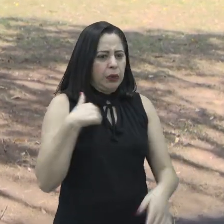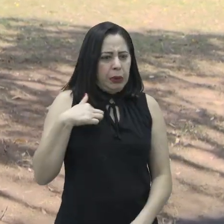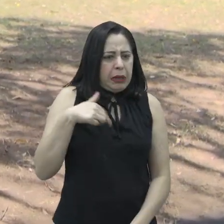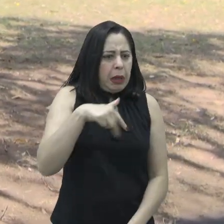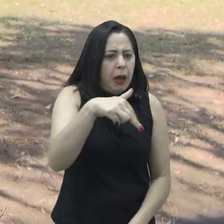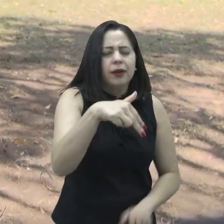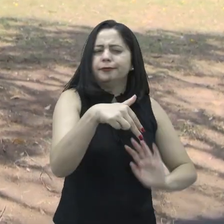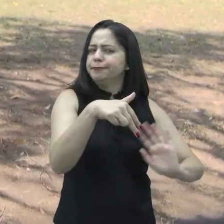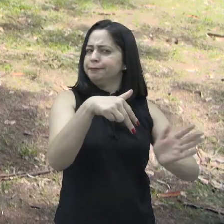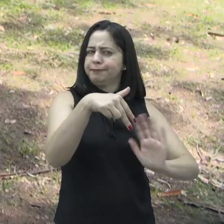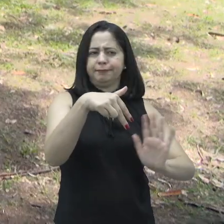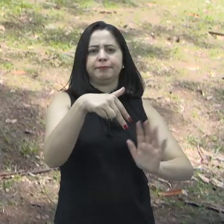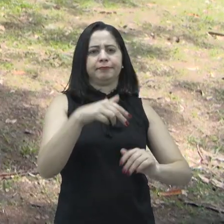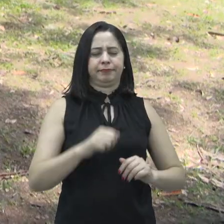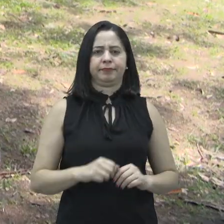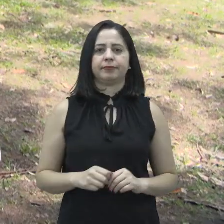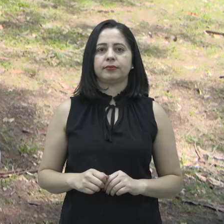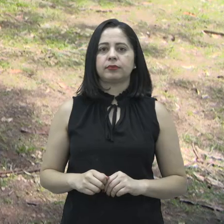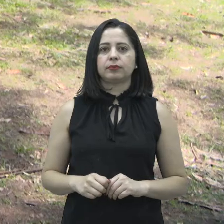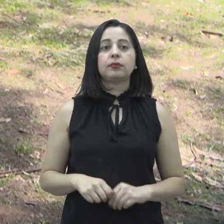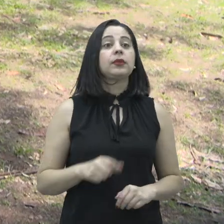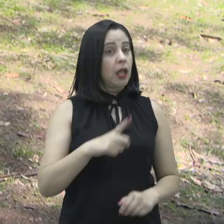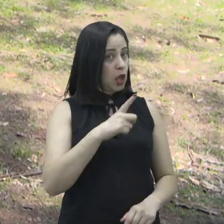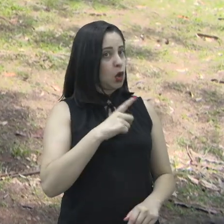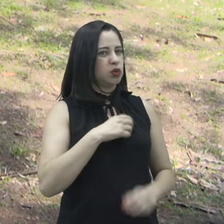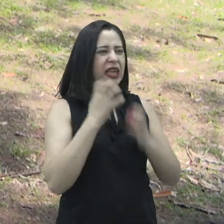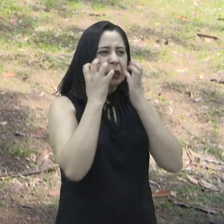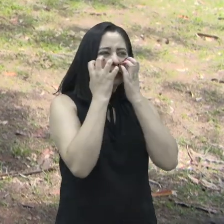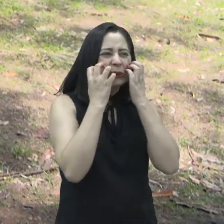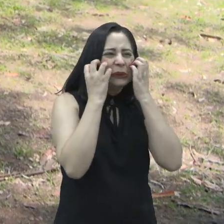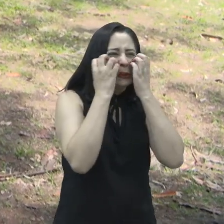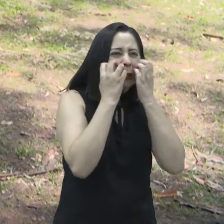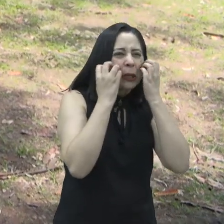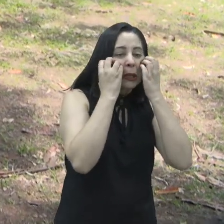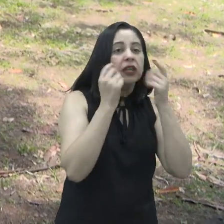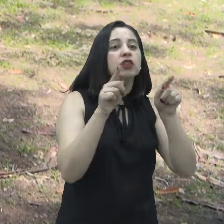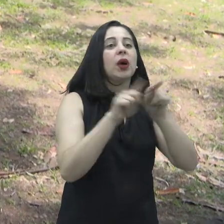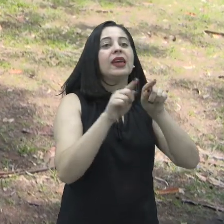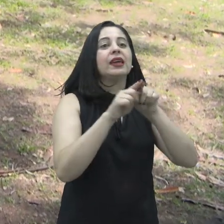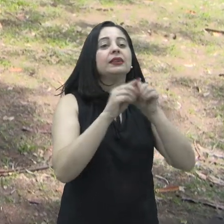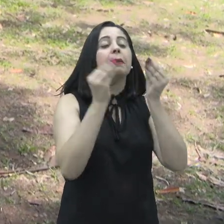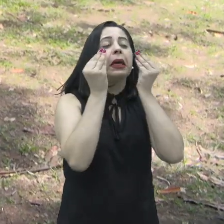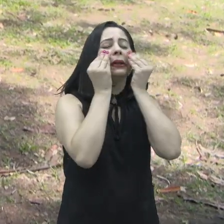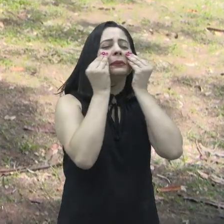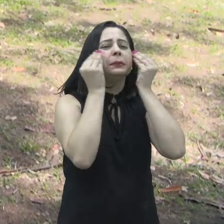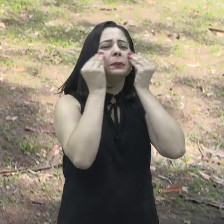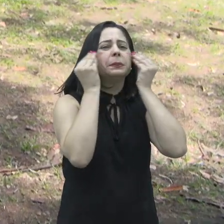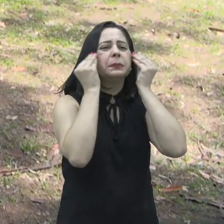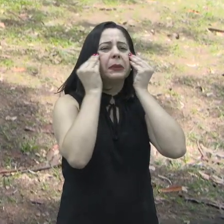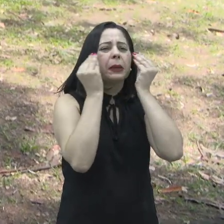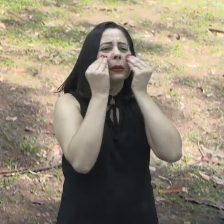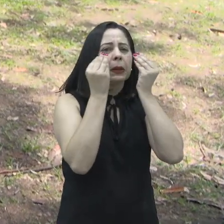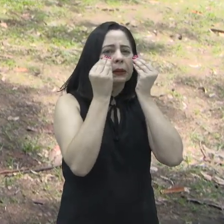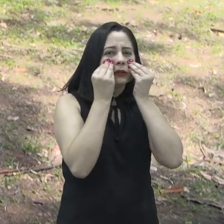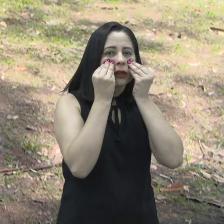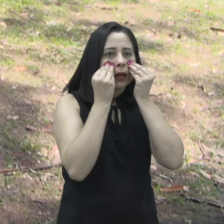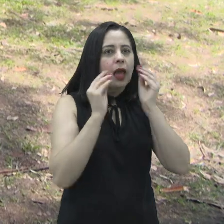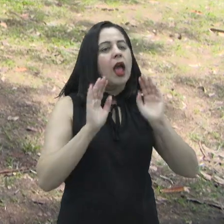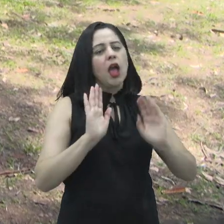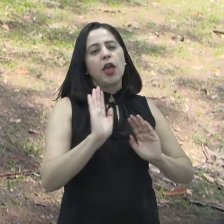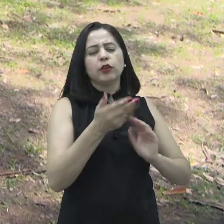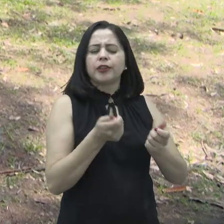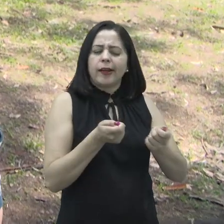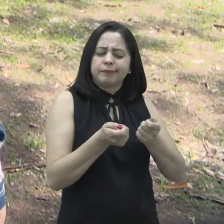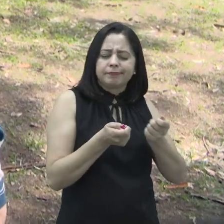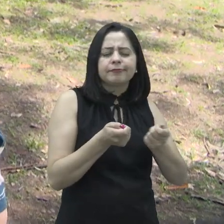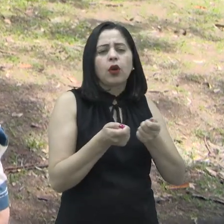procuro evitar esses horários assim. Eu tenho rinite e sinusite eventualmente. Tinha uma sinusite crônica, mas ela está bem